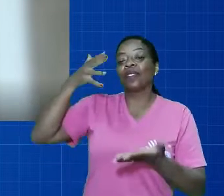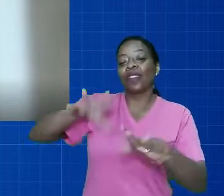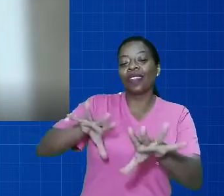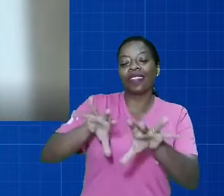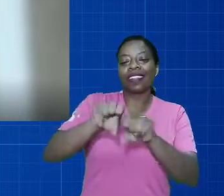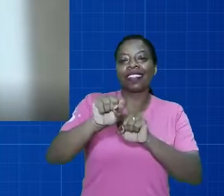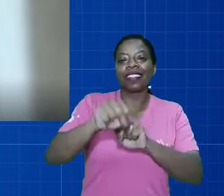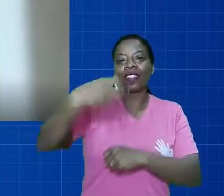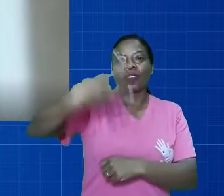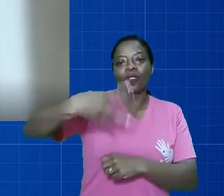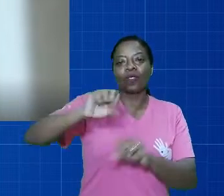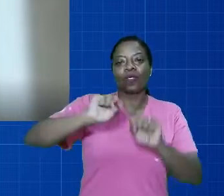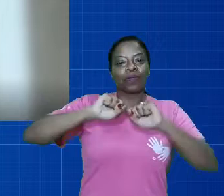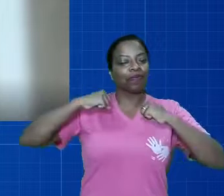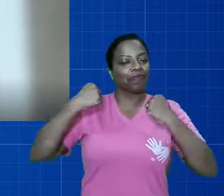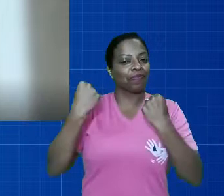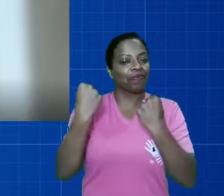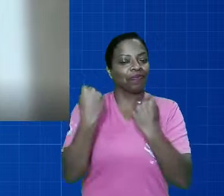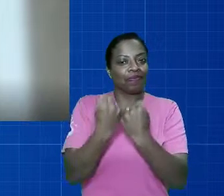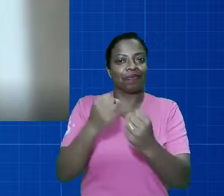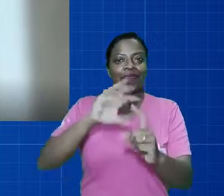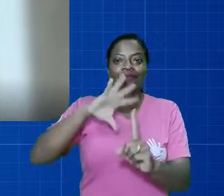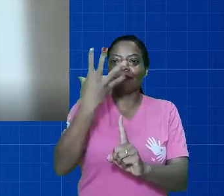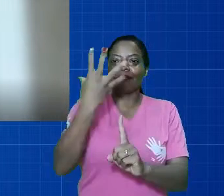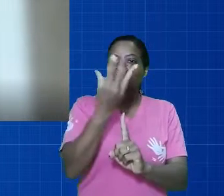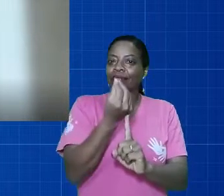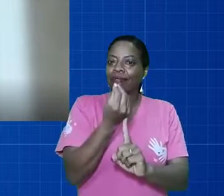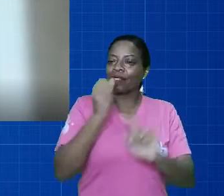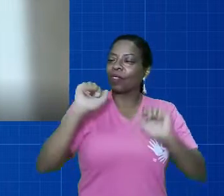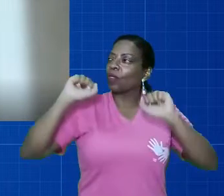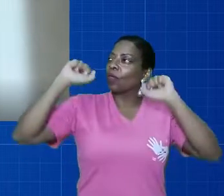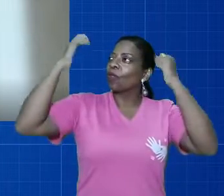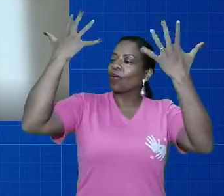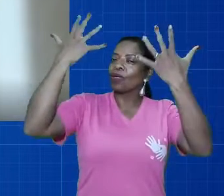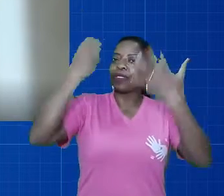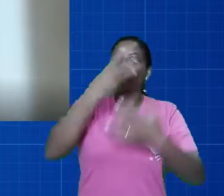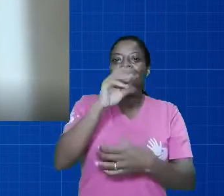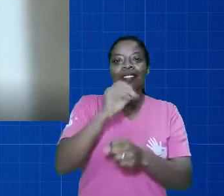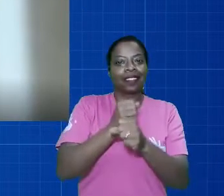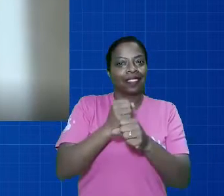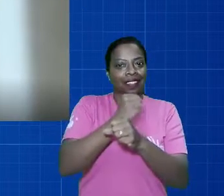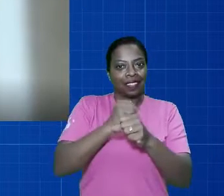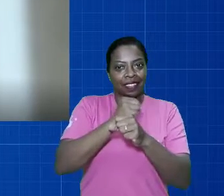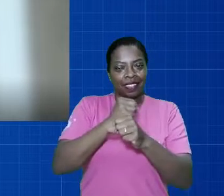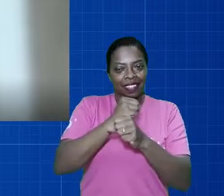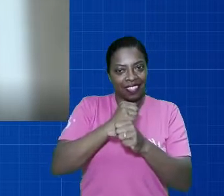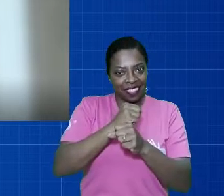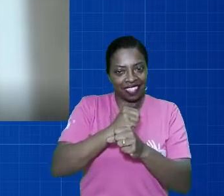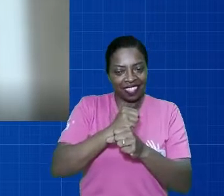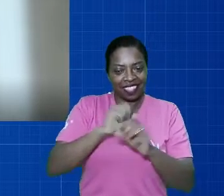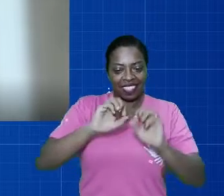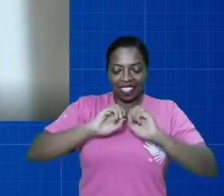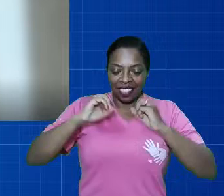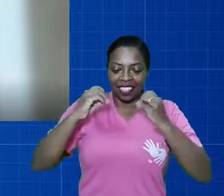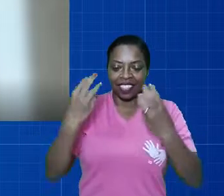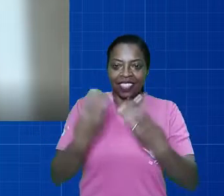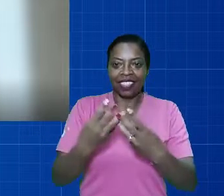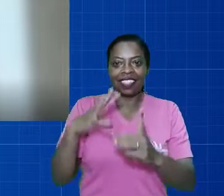nossa formação do nosso quarto seminário de arte em comemoração aos 30 anos da Oficina de